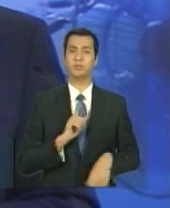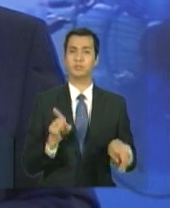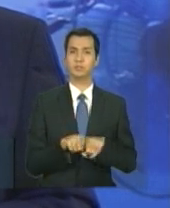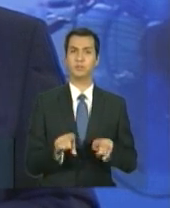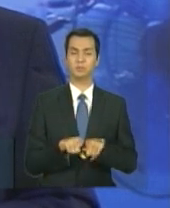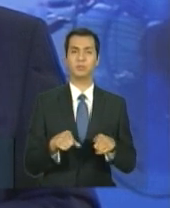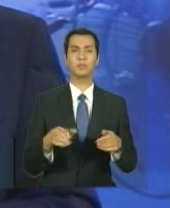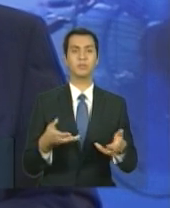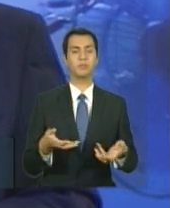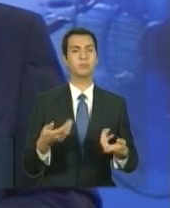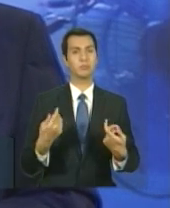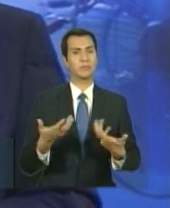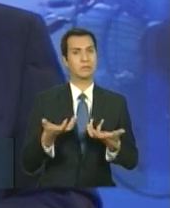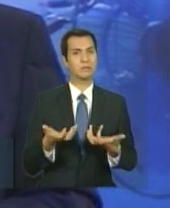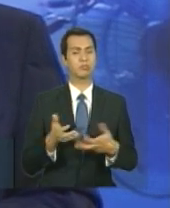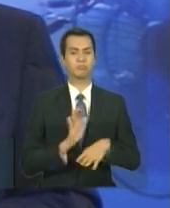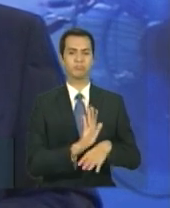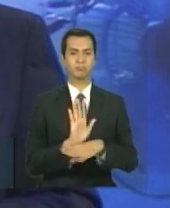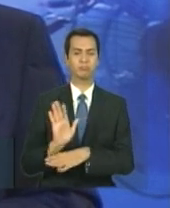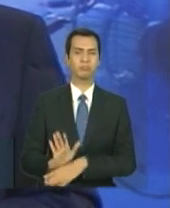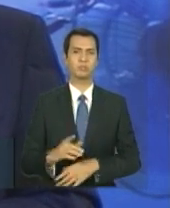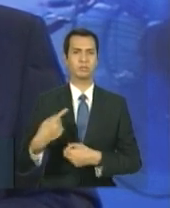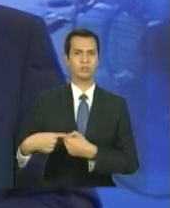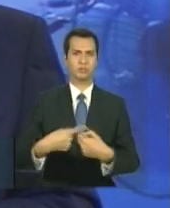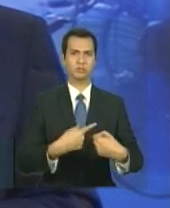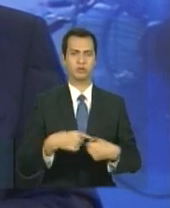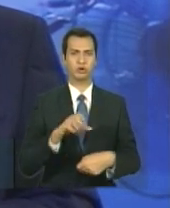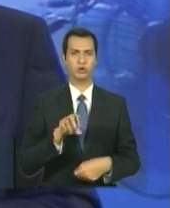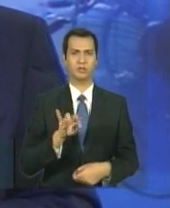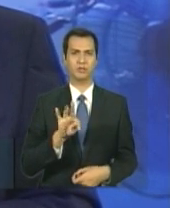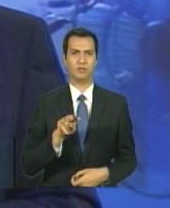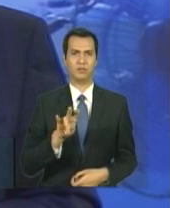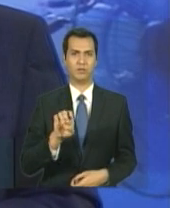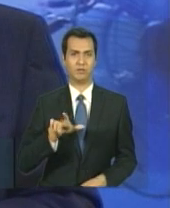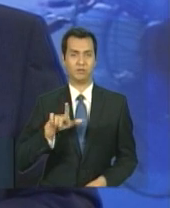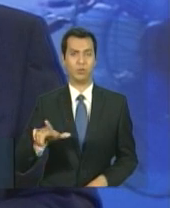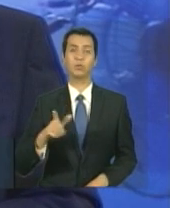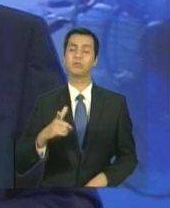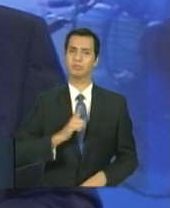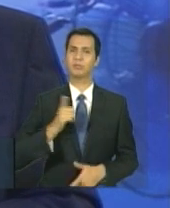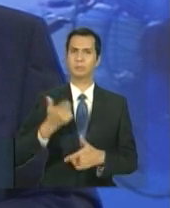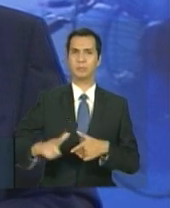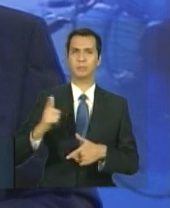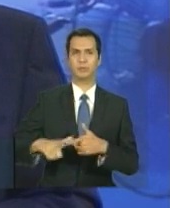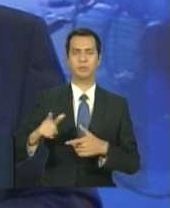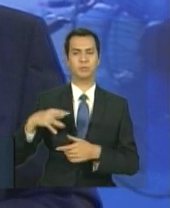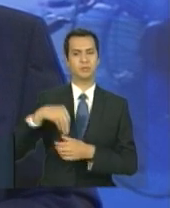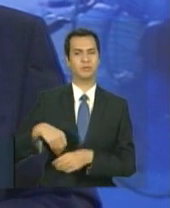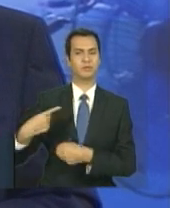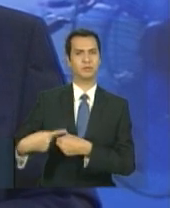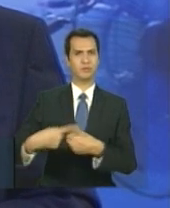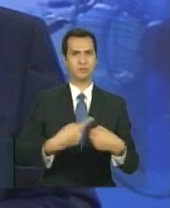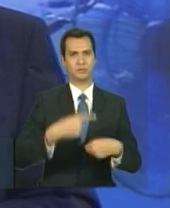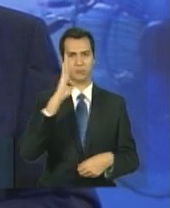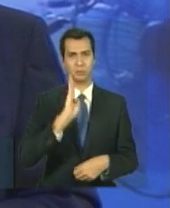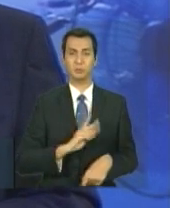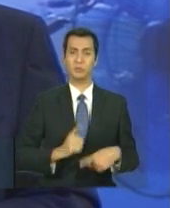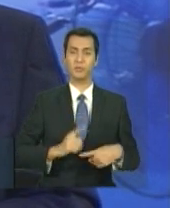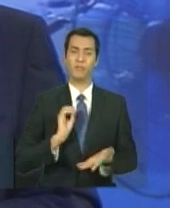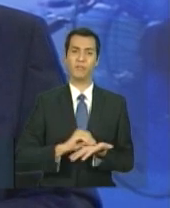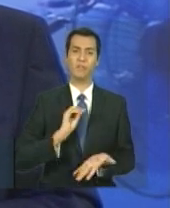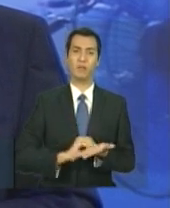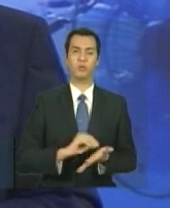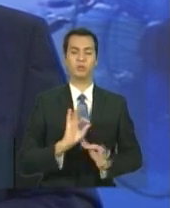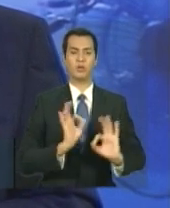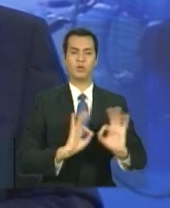cidades sustentáveis. Temos graves problemas nas cidades brasileiras relativos à falta de estrutura urbana.